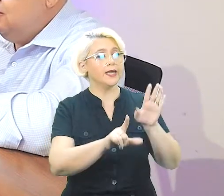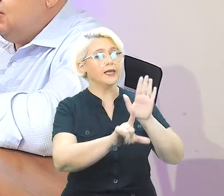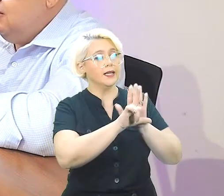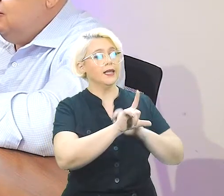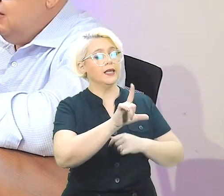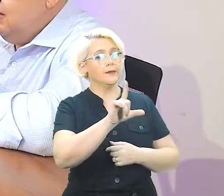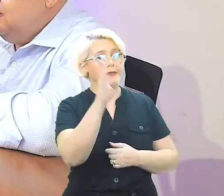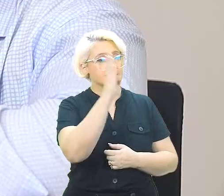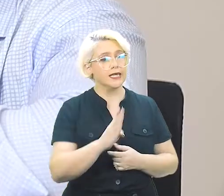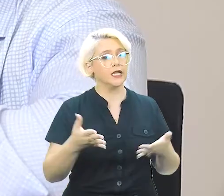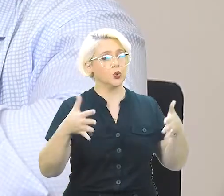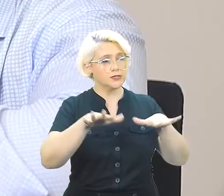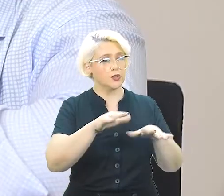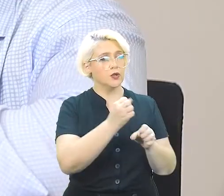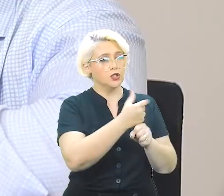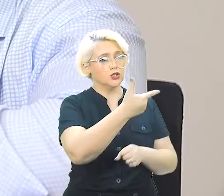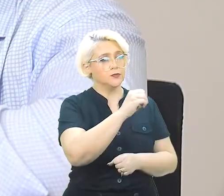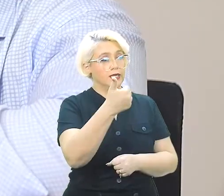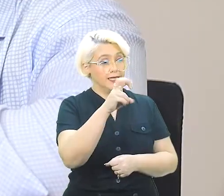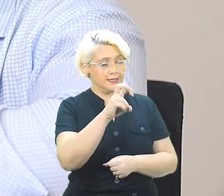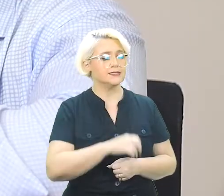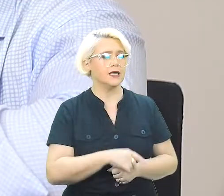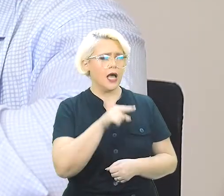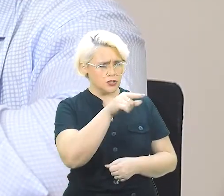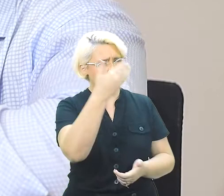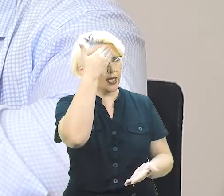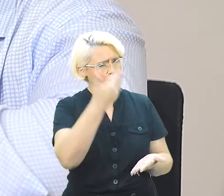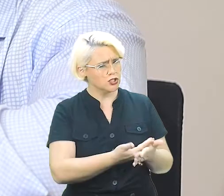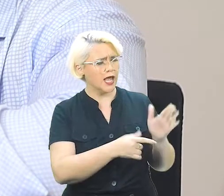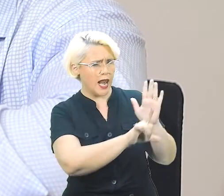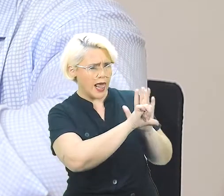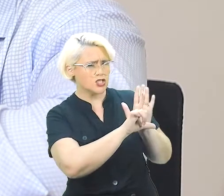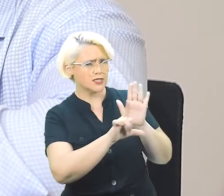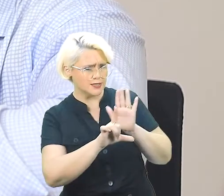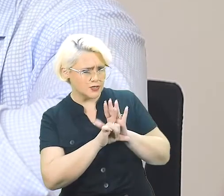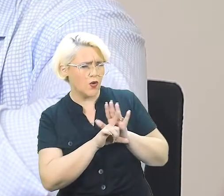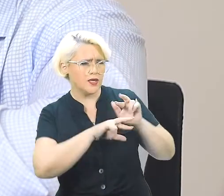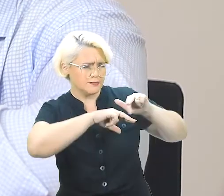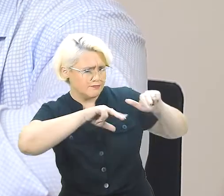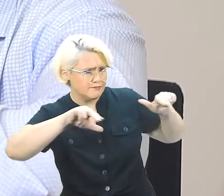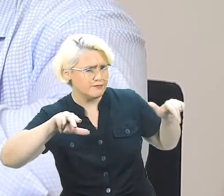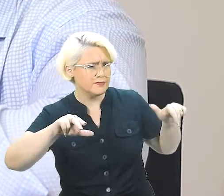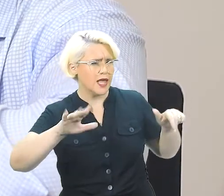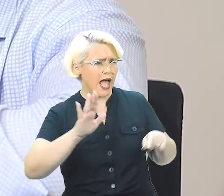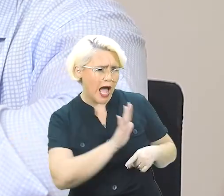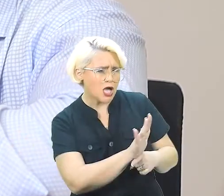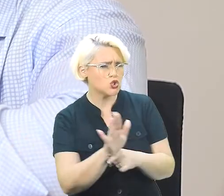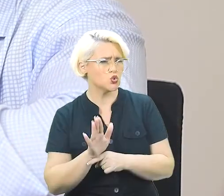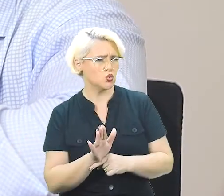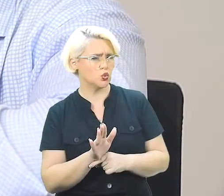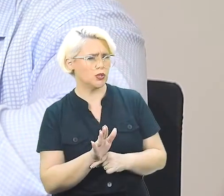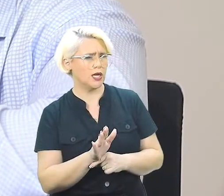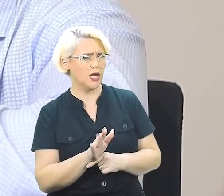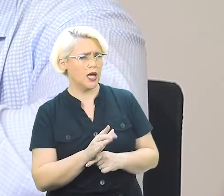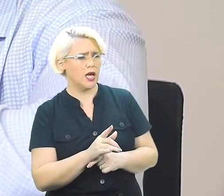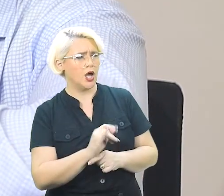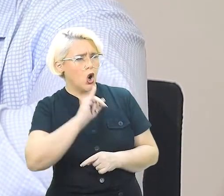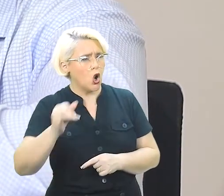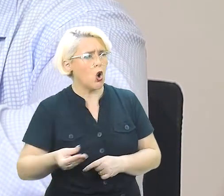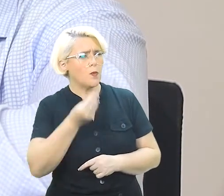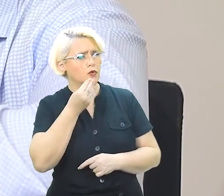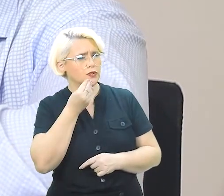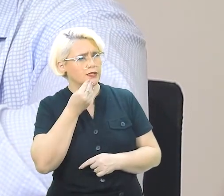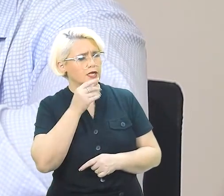Brasileira de Inclusão em 2015. A senhora acredita que essas legislações reforçaram a oportunidade